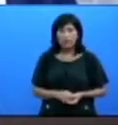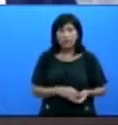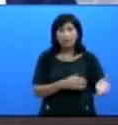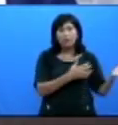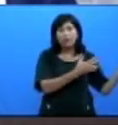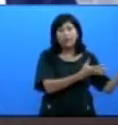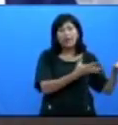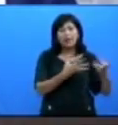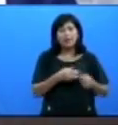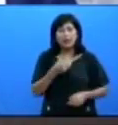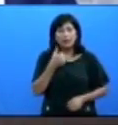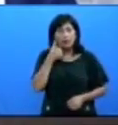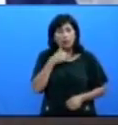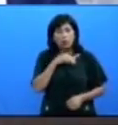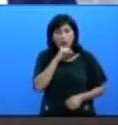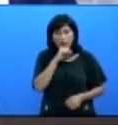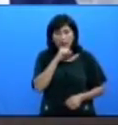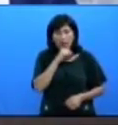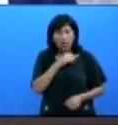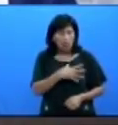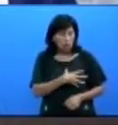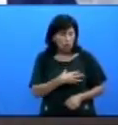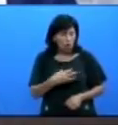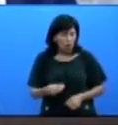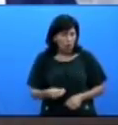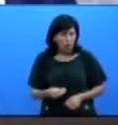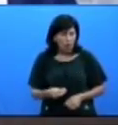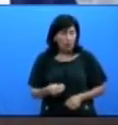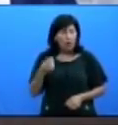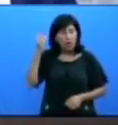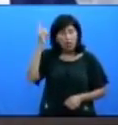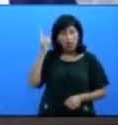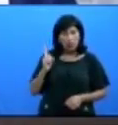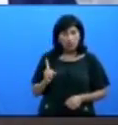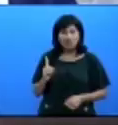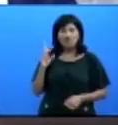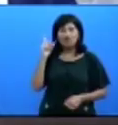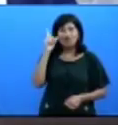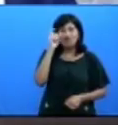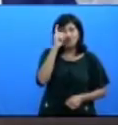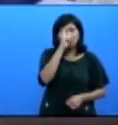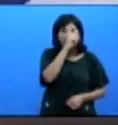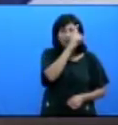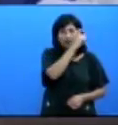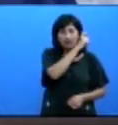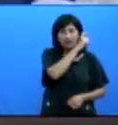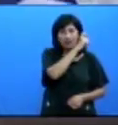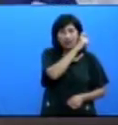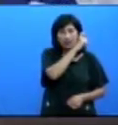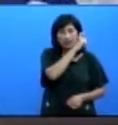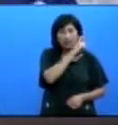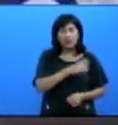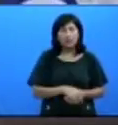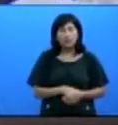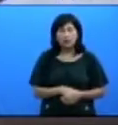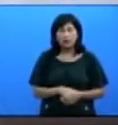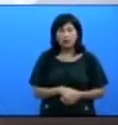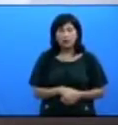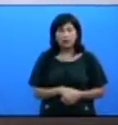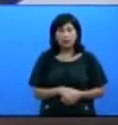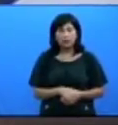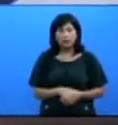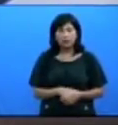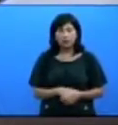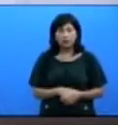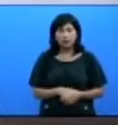com dislexia e ela nos dizia da dificuldade que ela está tendo nos encaminhamentos para